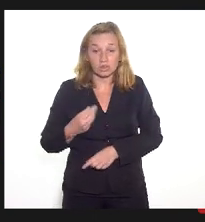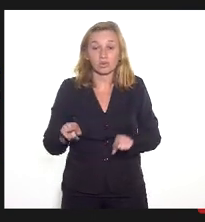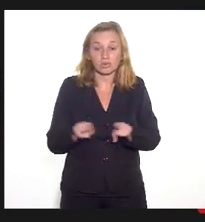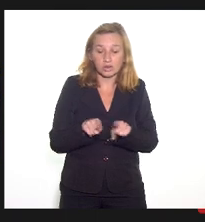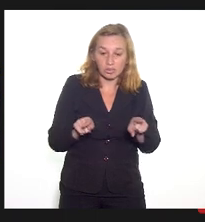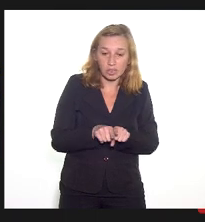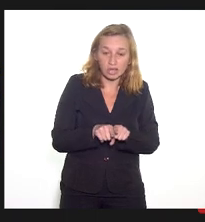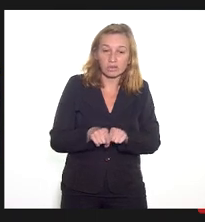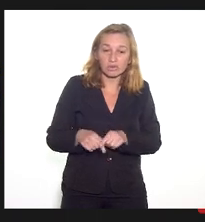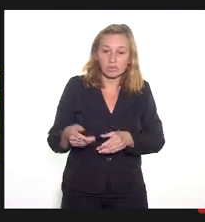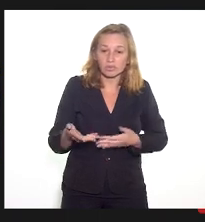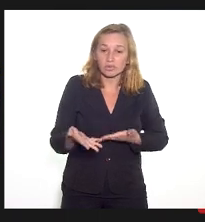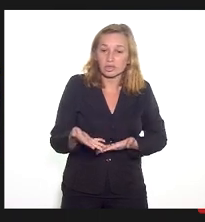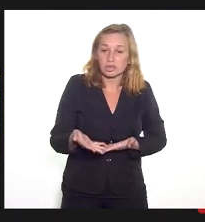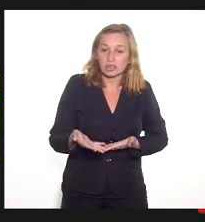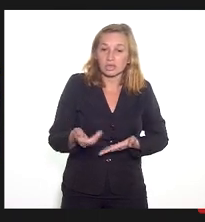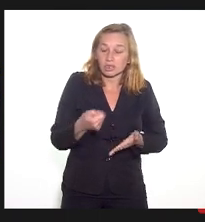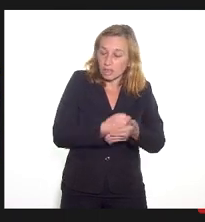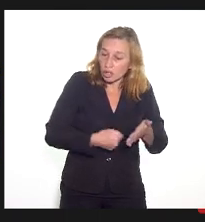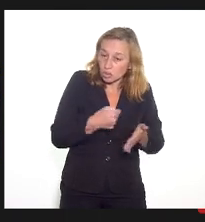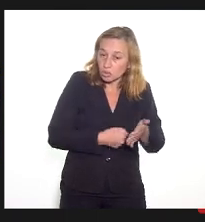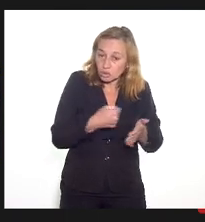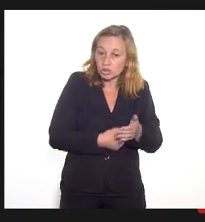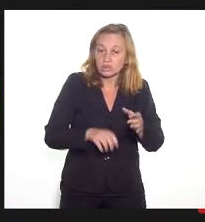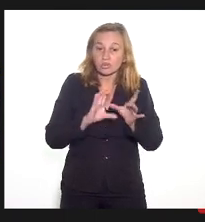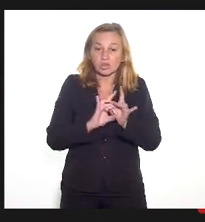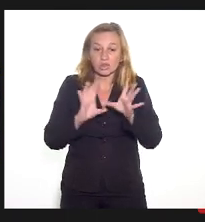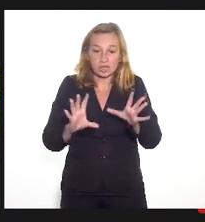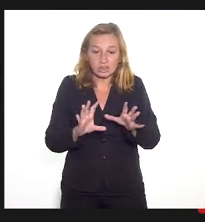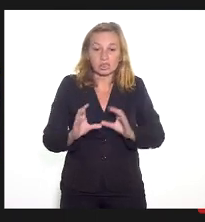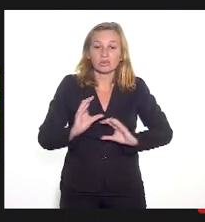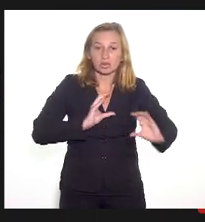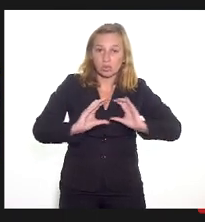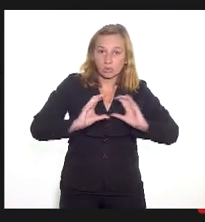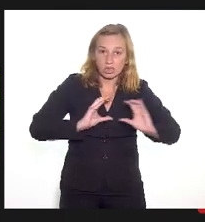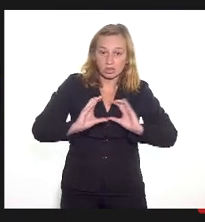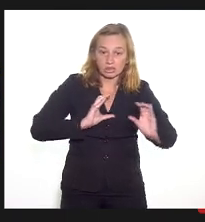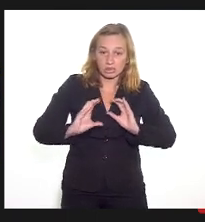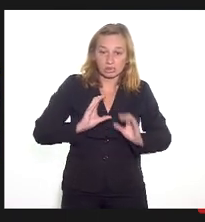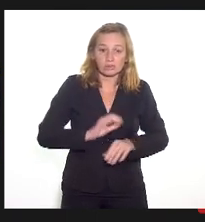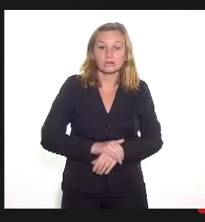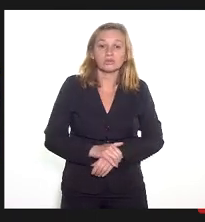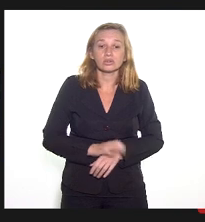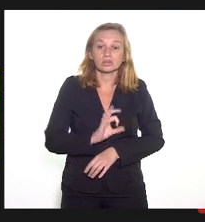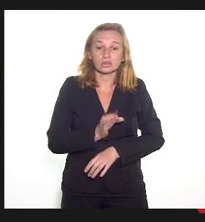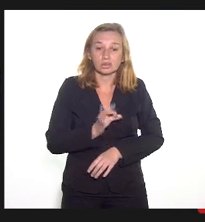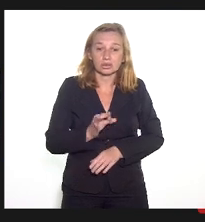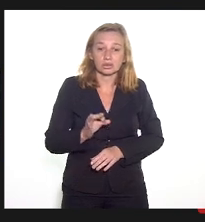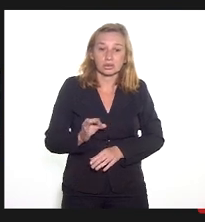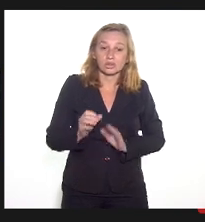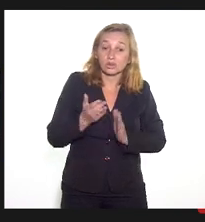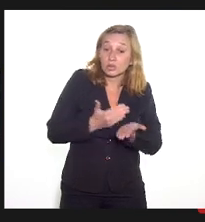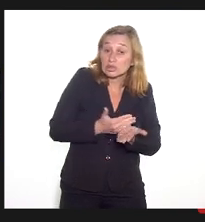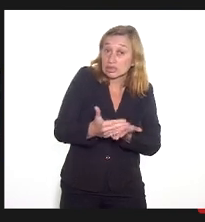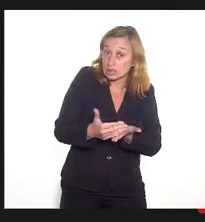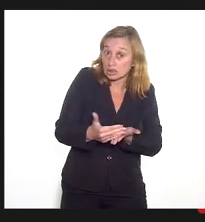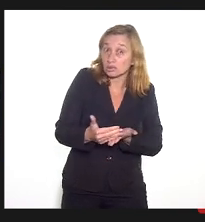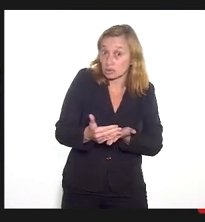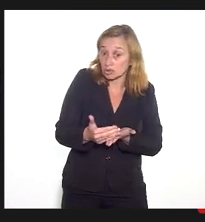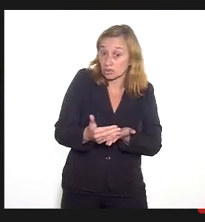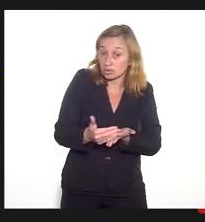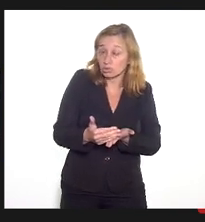vem participando, né, da luta da democratização da comunicação praticamente desde o seu início. Né?